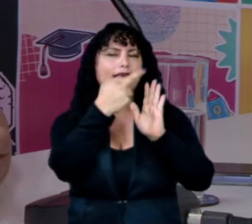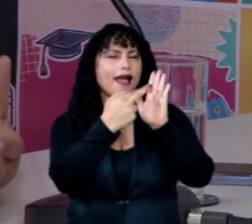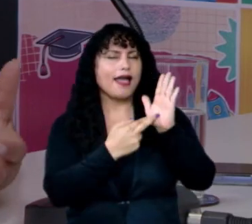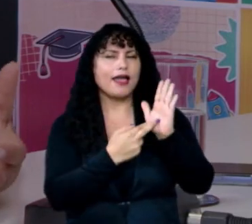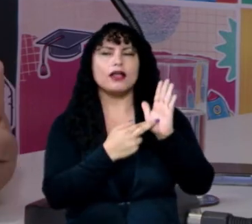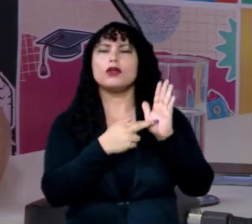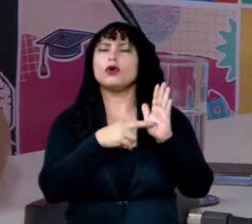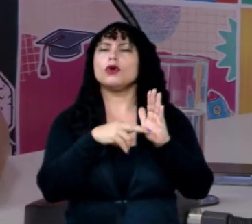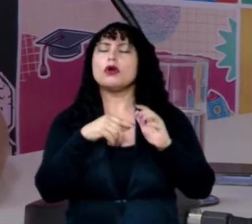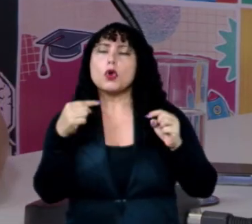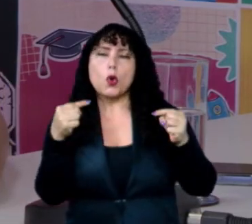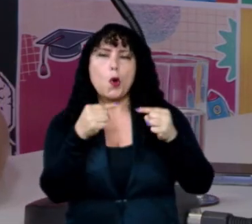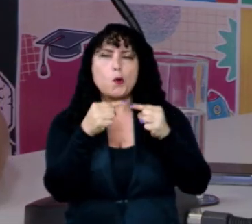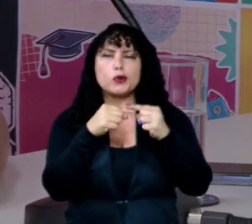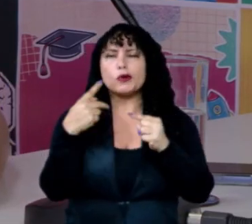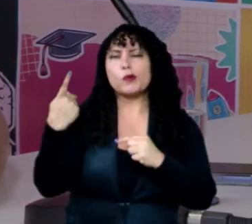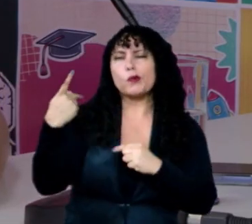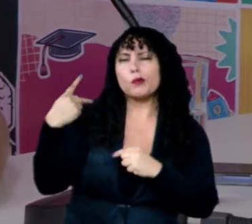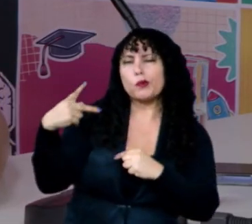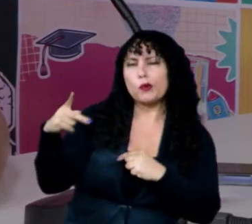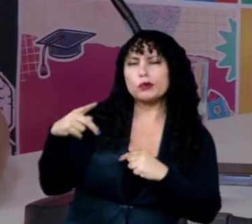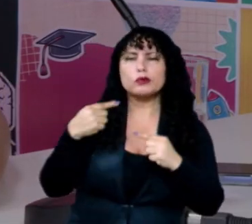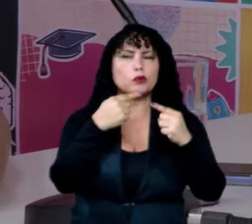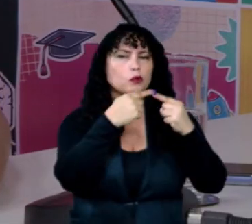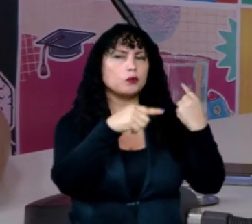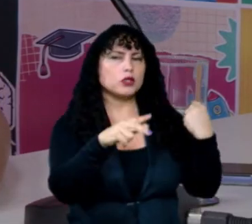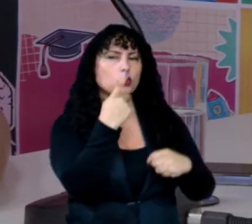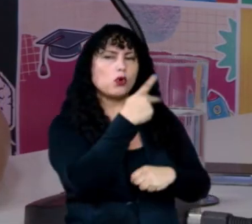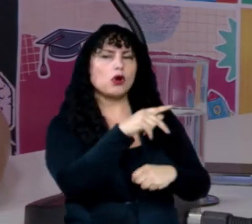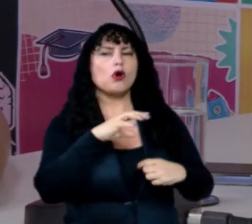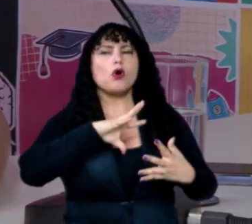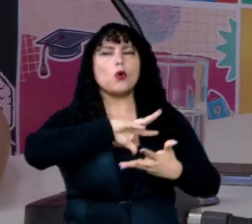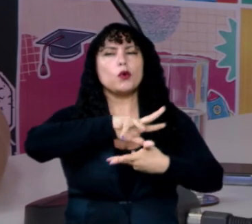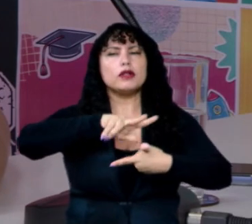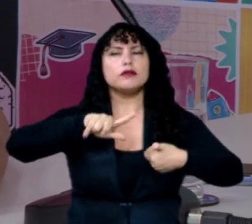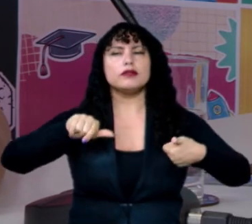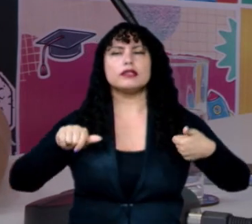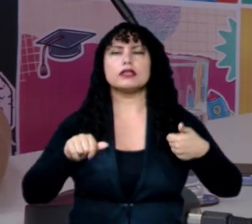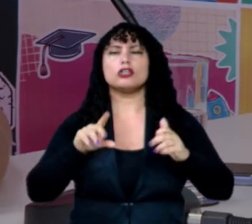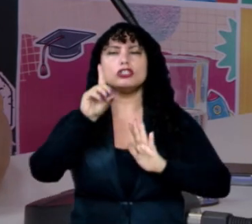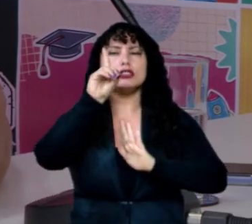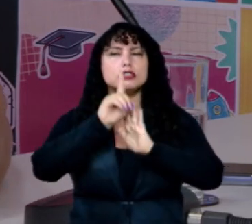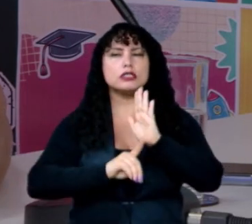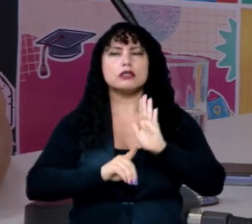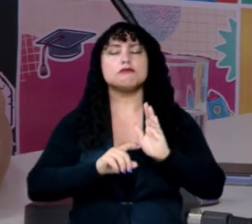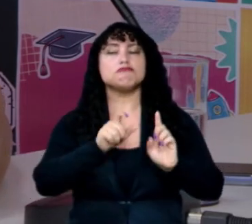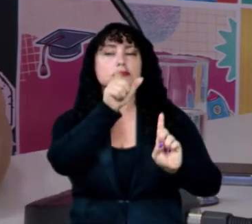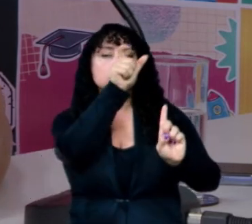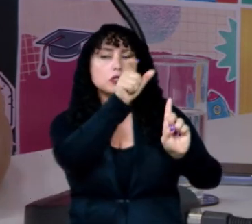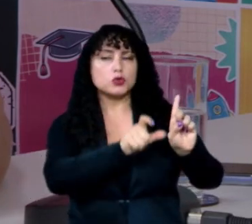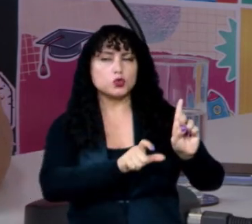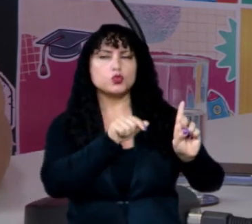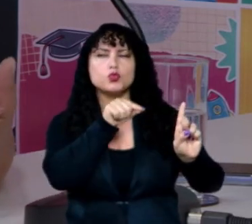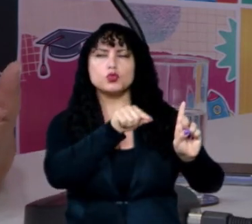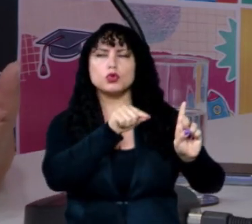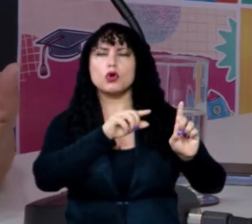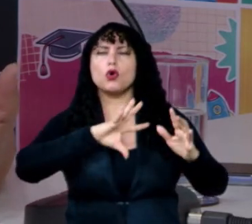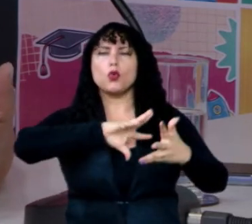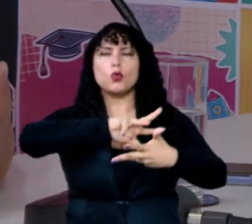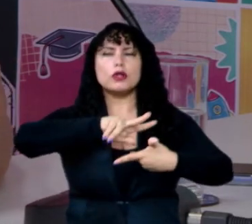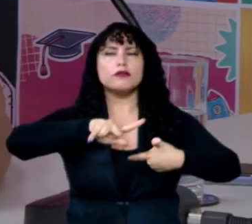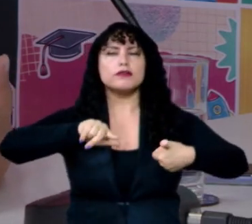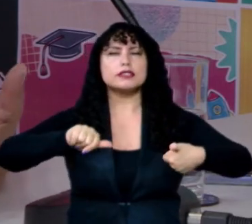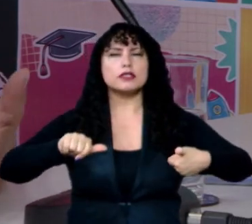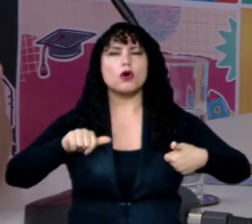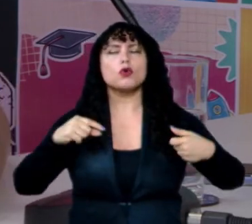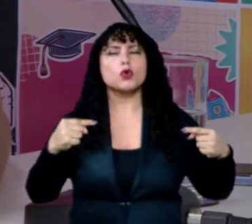o que vale para um não vale para outro, ou é universal no sentido de direitos, de cidadão, né? Cidadão universal mesmo,